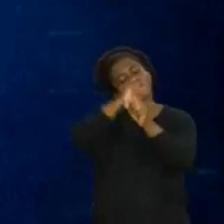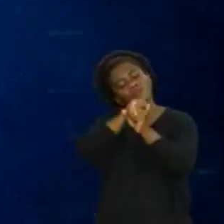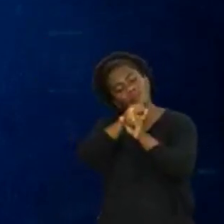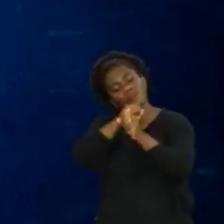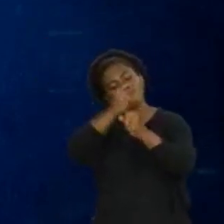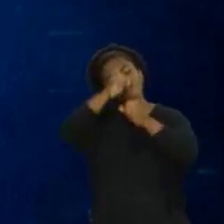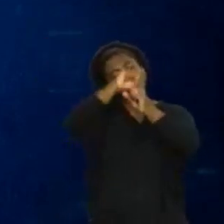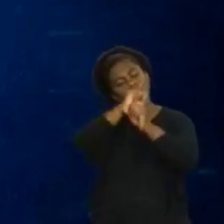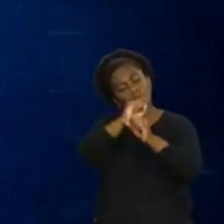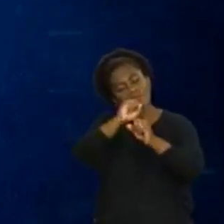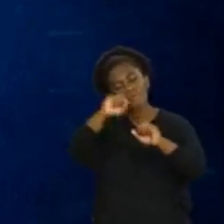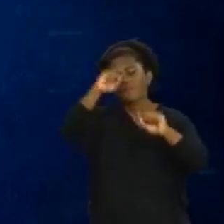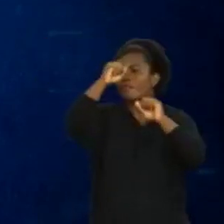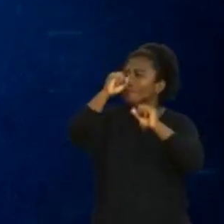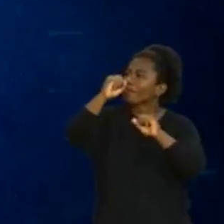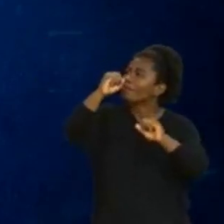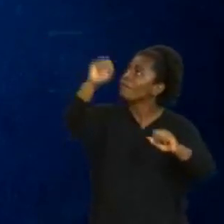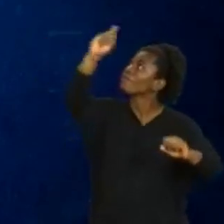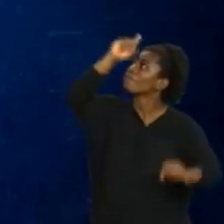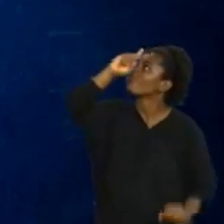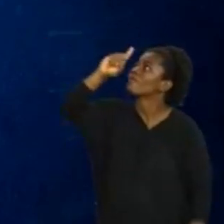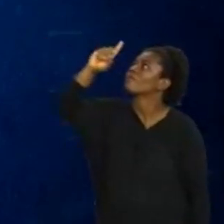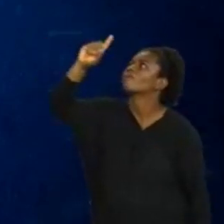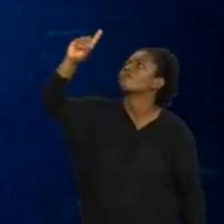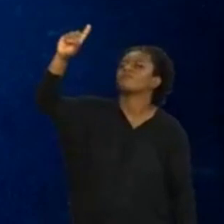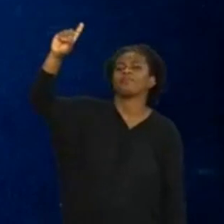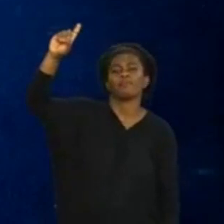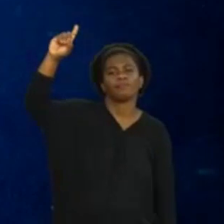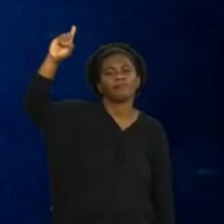Quão grande!